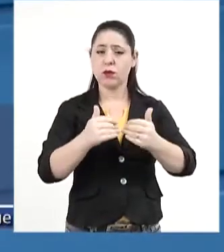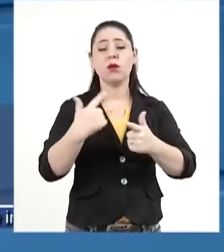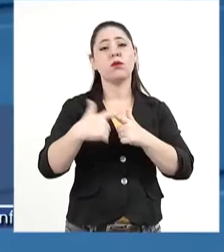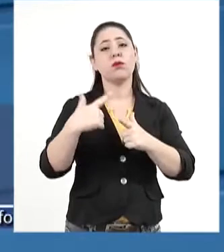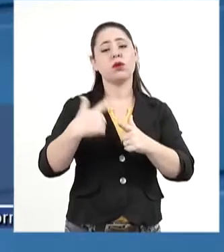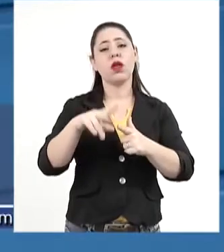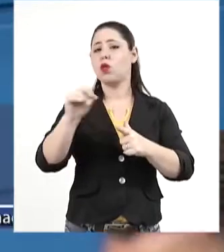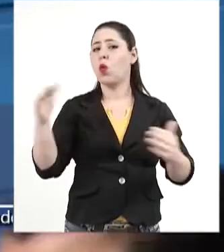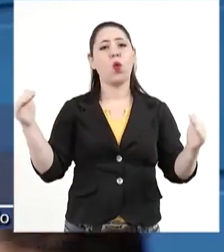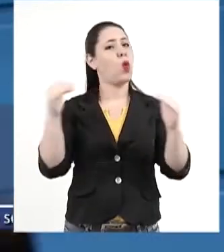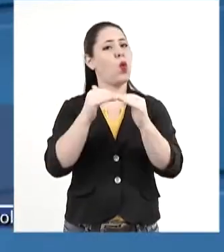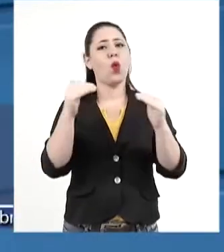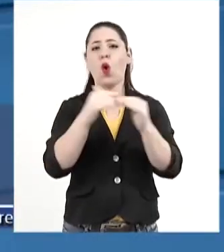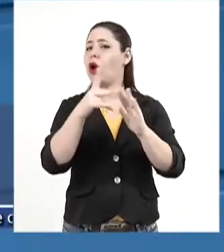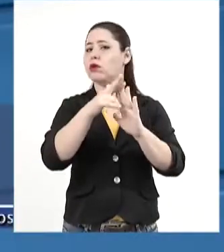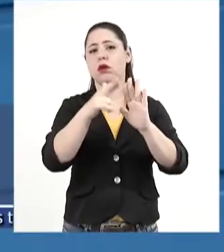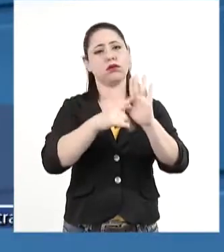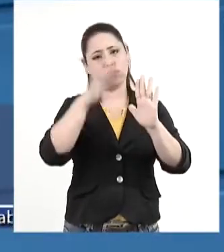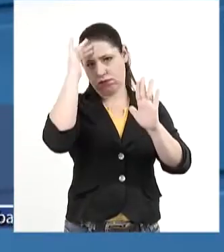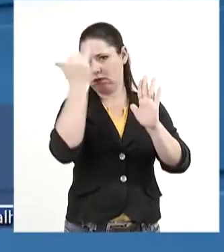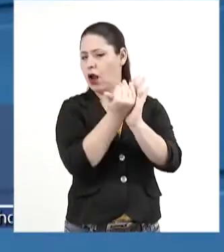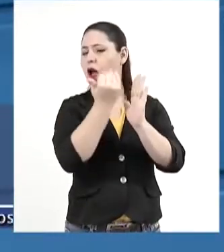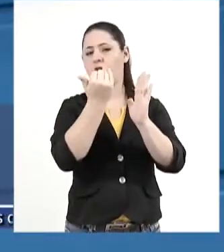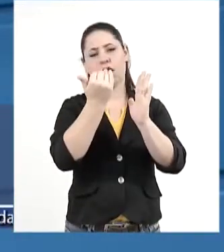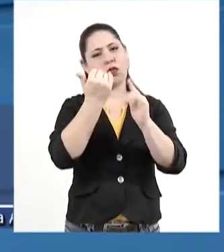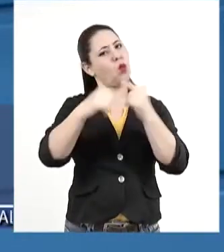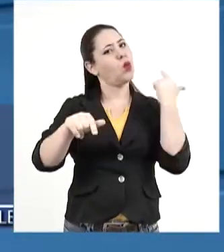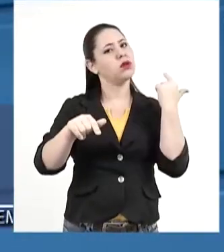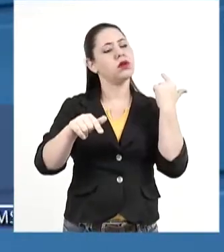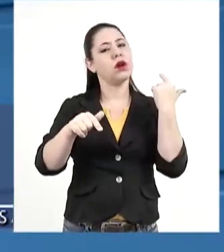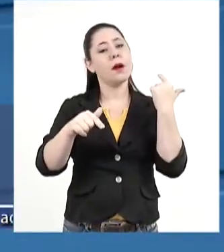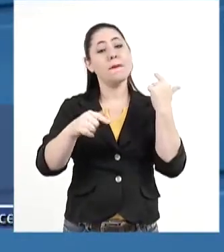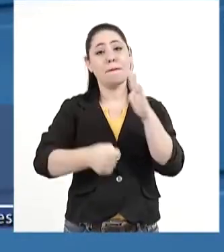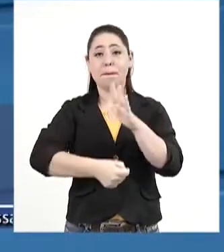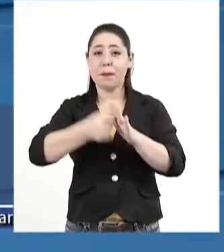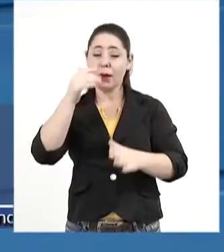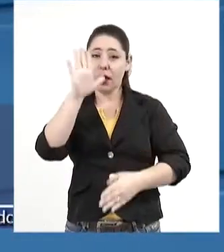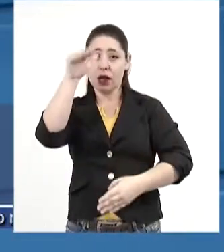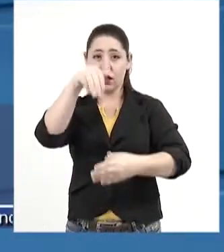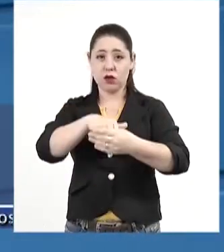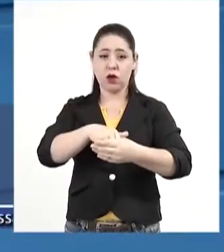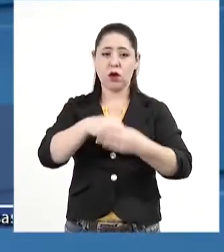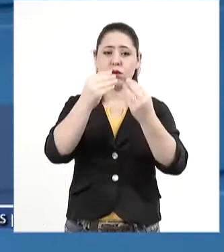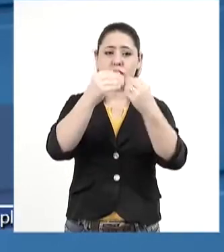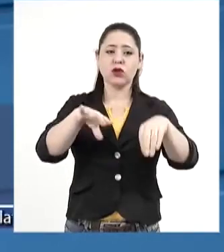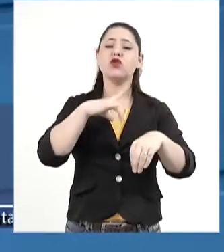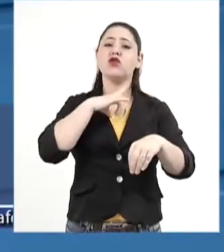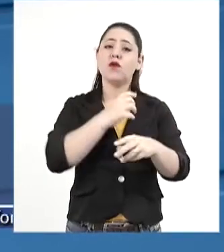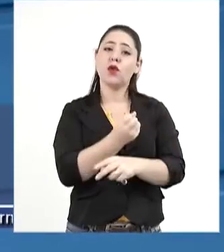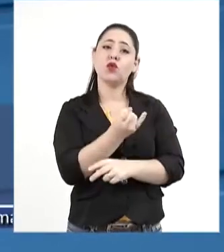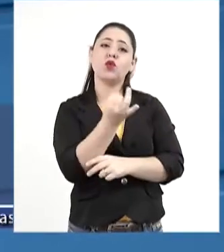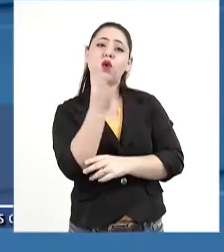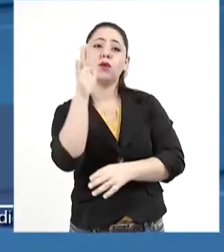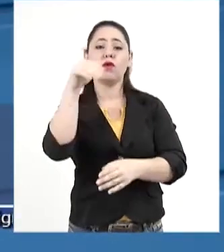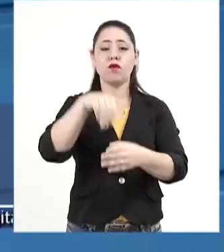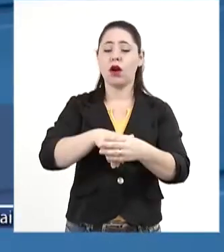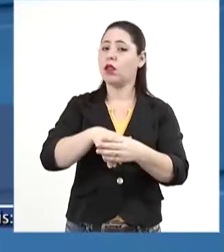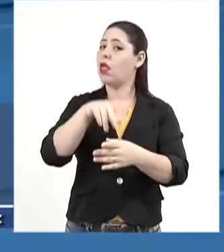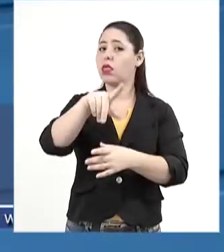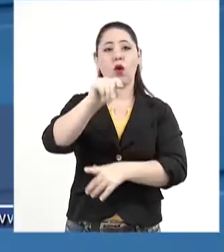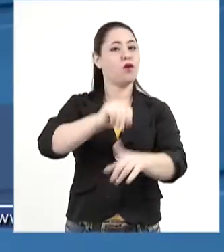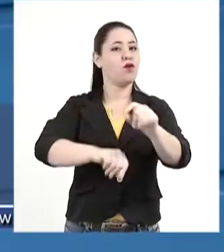porque eu não concordo com essa regra. Eu fui prejudicado na minha primeira eleição, eu tive os votos e não fui